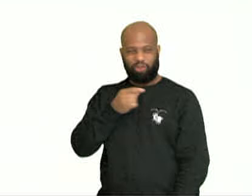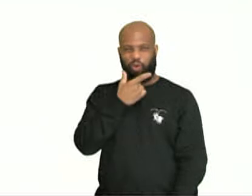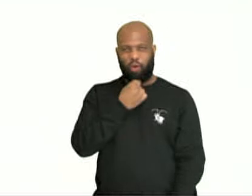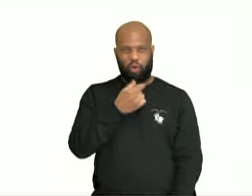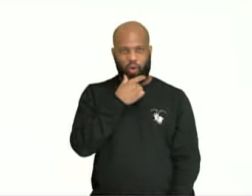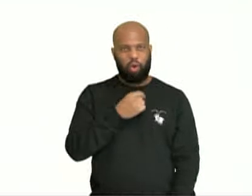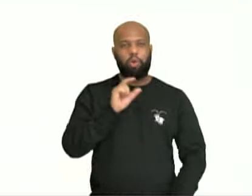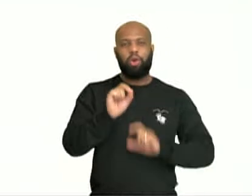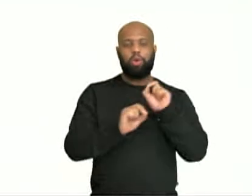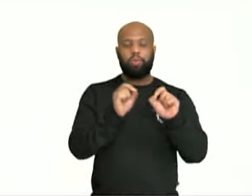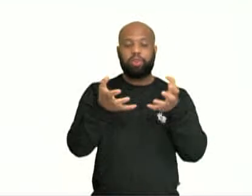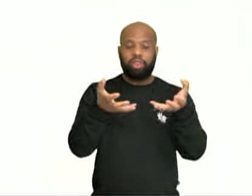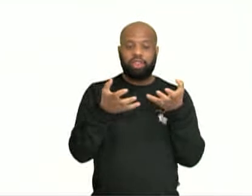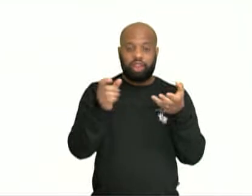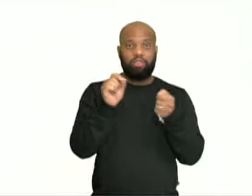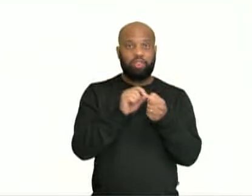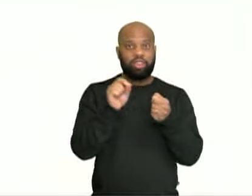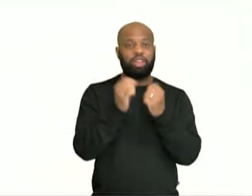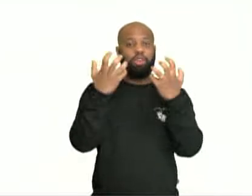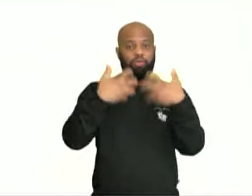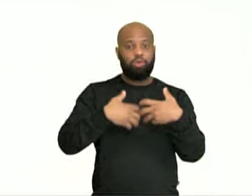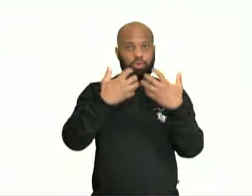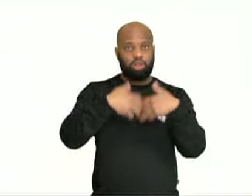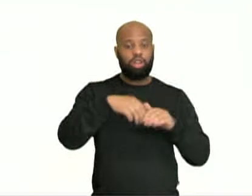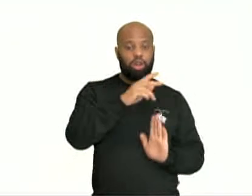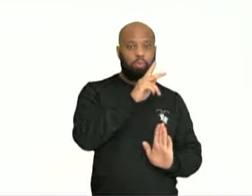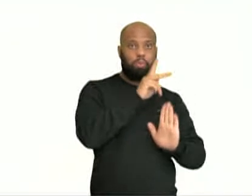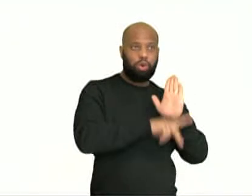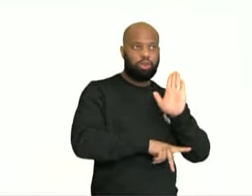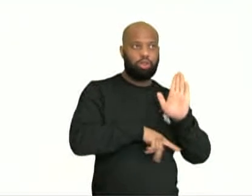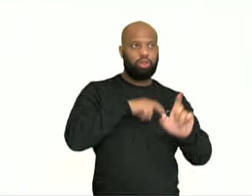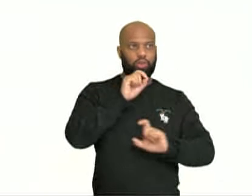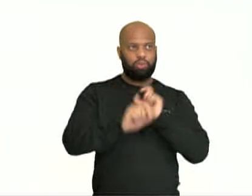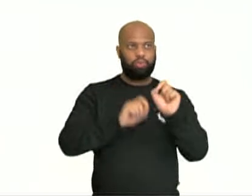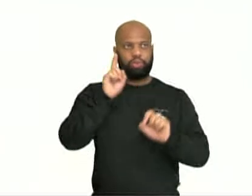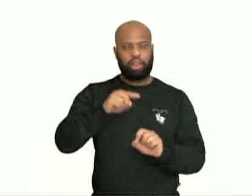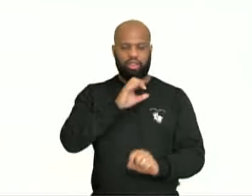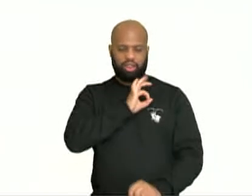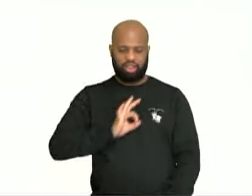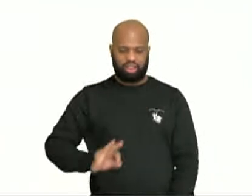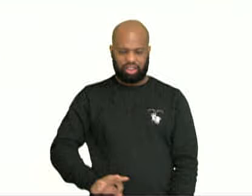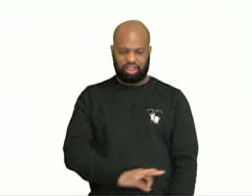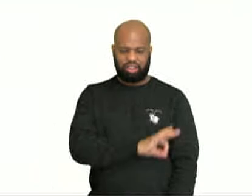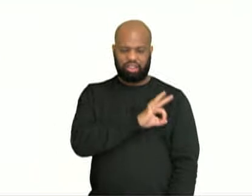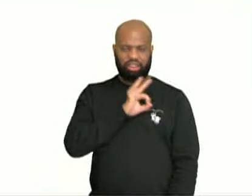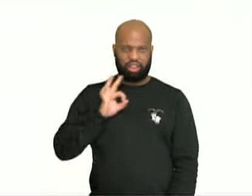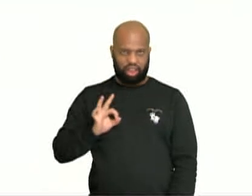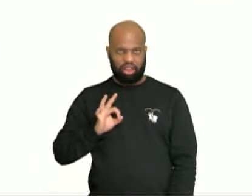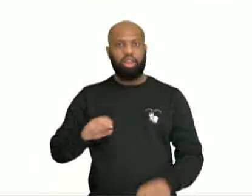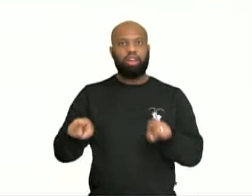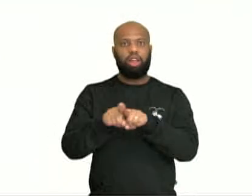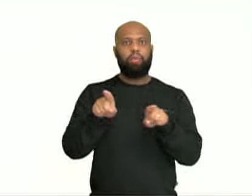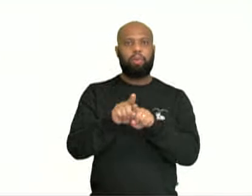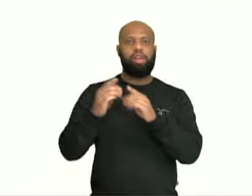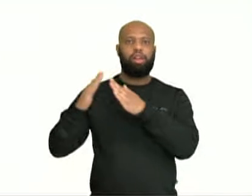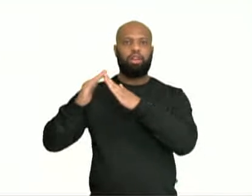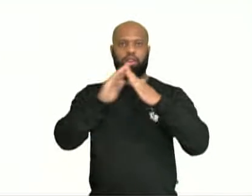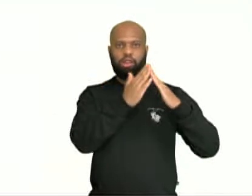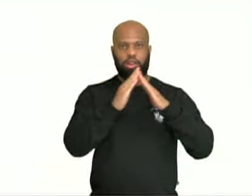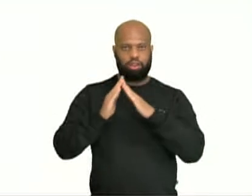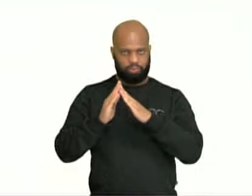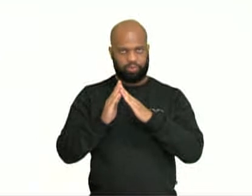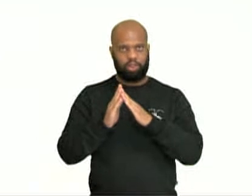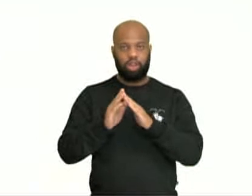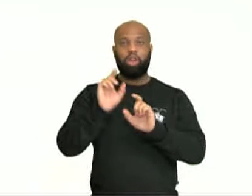para colocar em prática o projeto batizado de A Onça Malhada, a Favela e o Arraial. Trata-se de